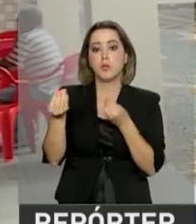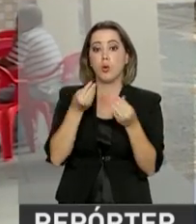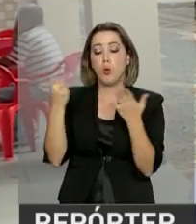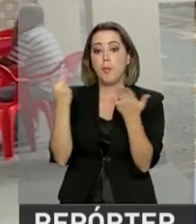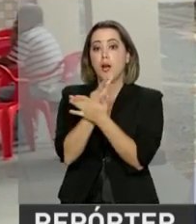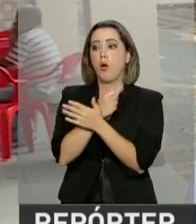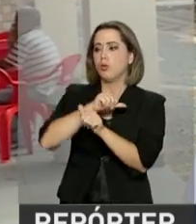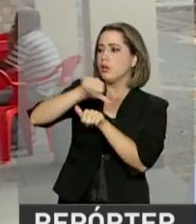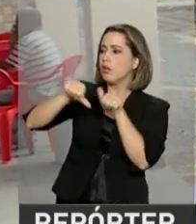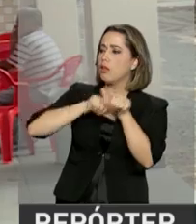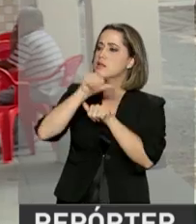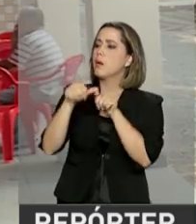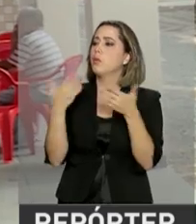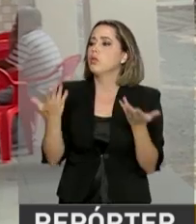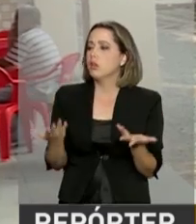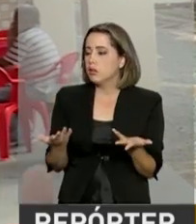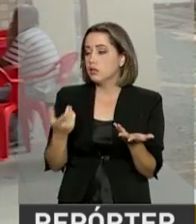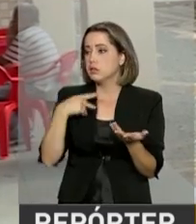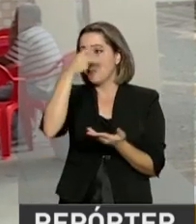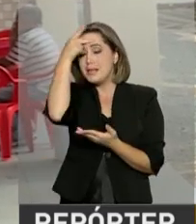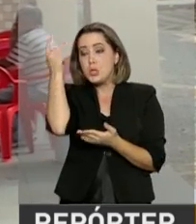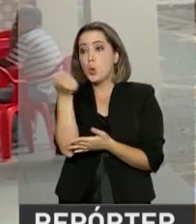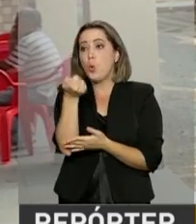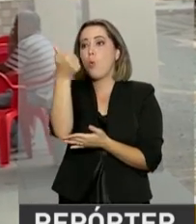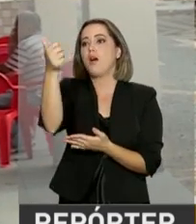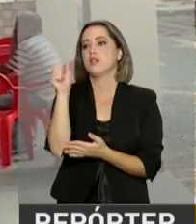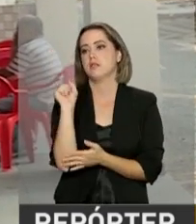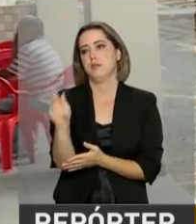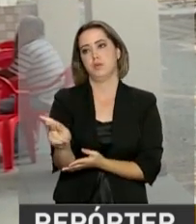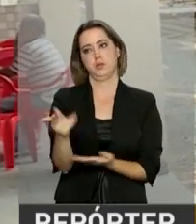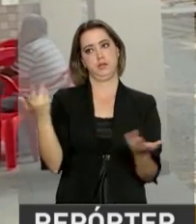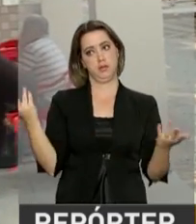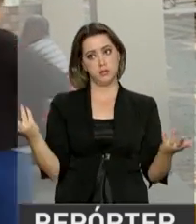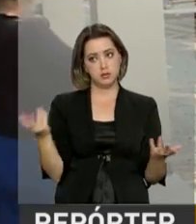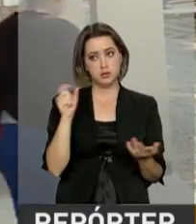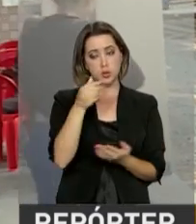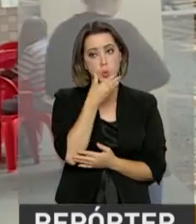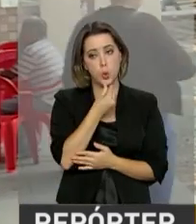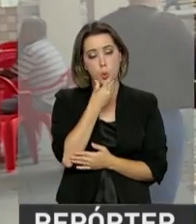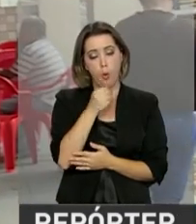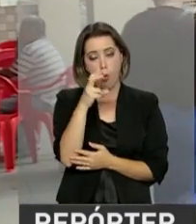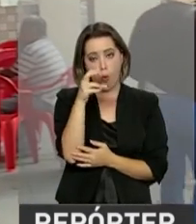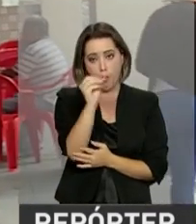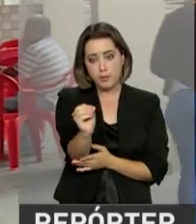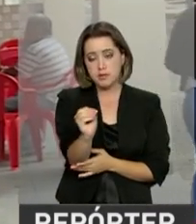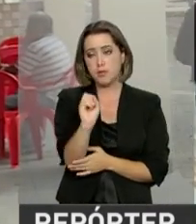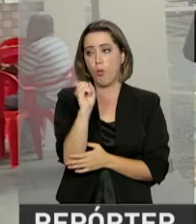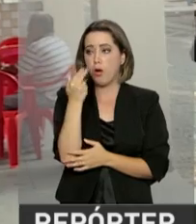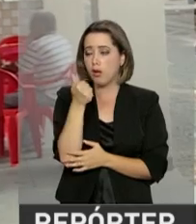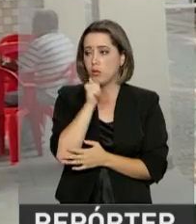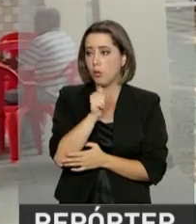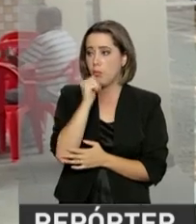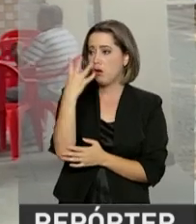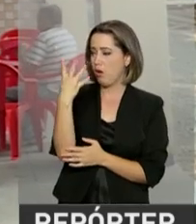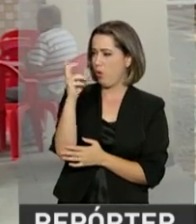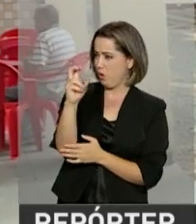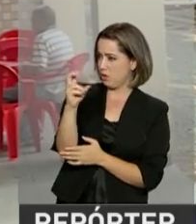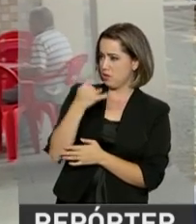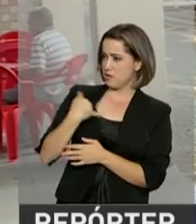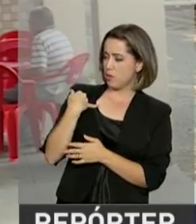transição? Entendeu? Quem tem, no caso, é homem 50, mulher 45,